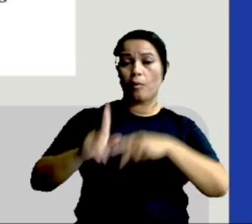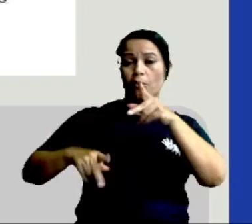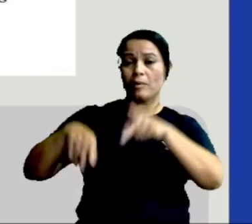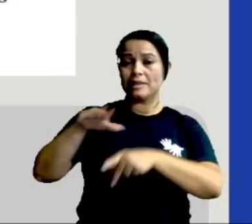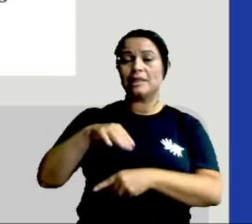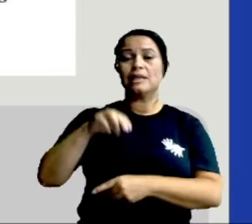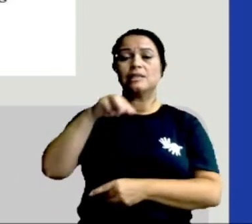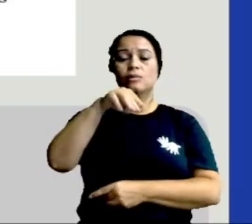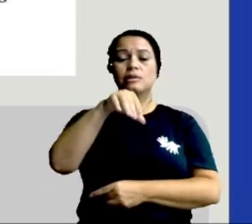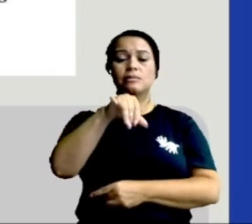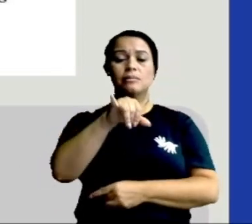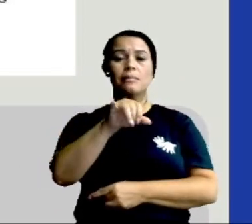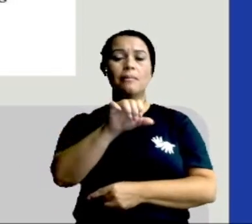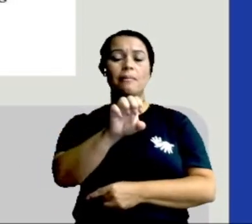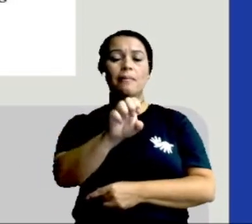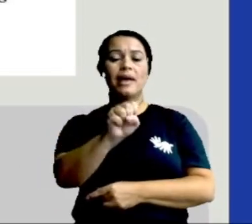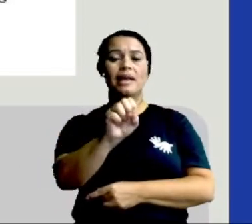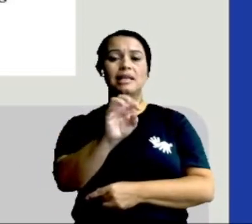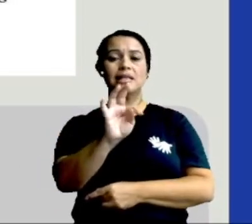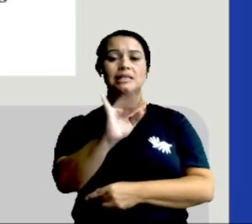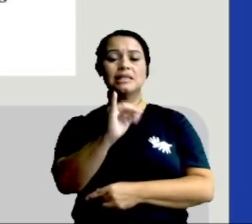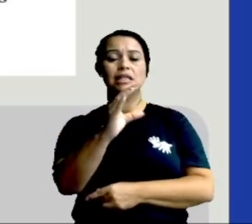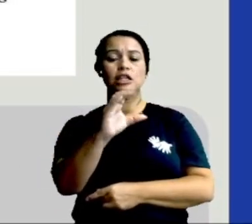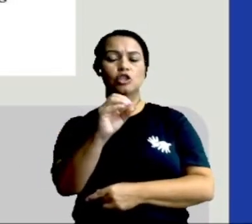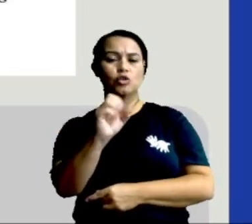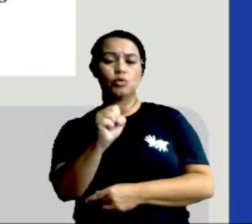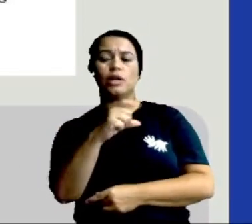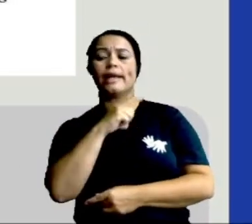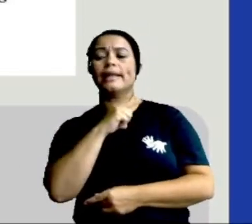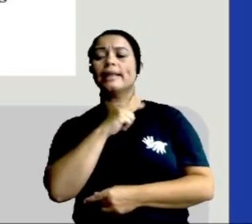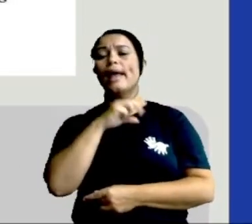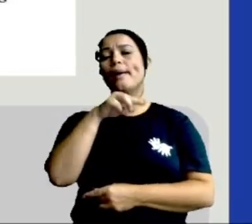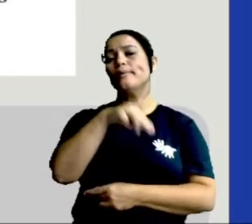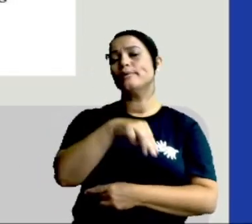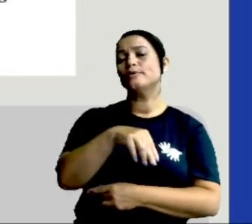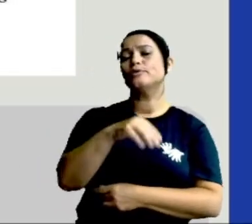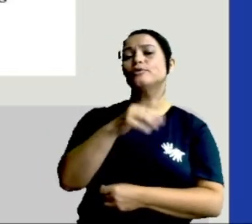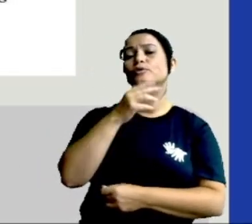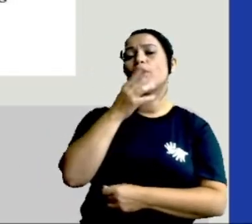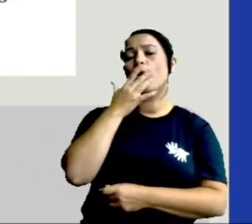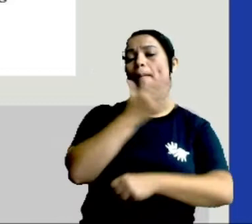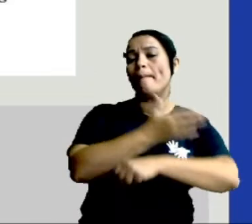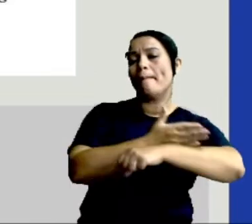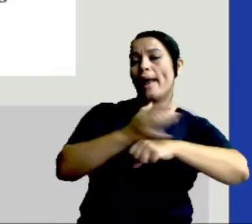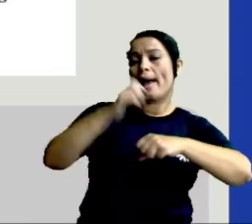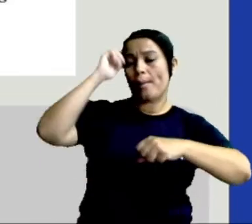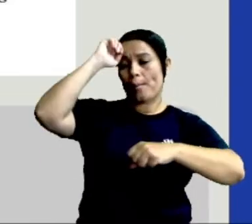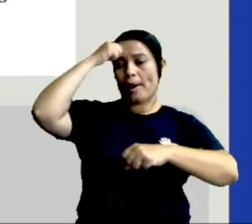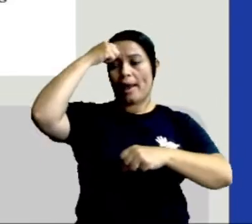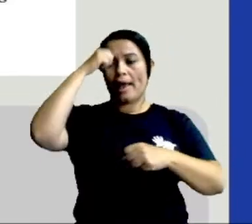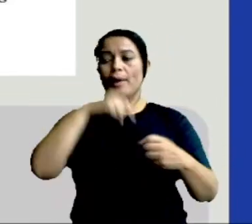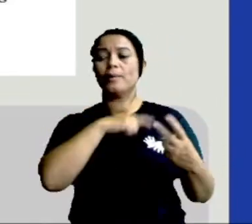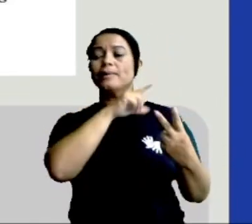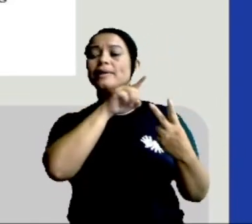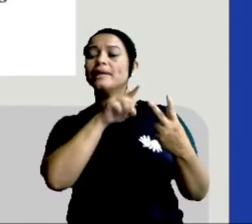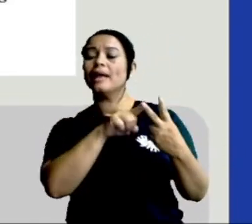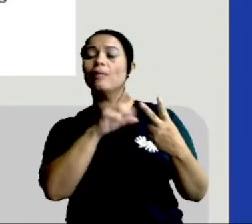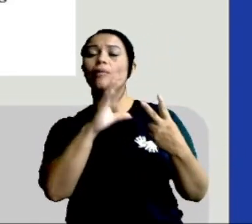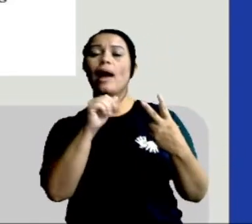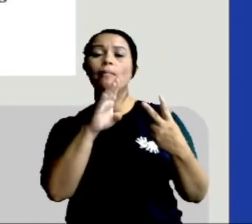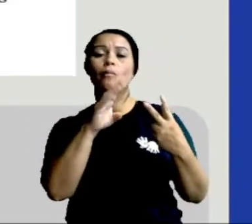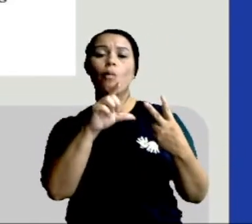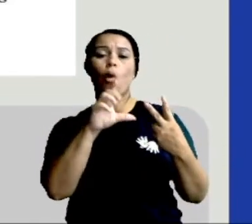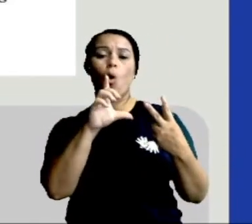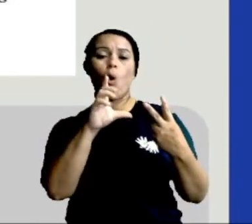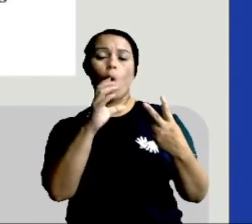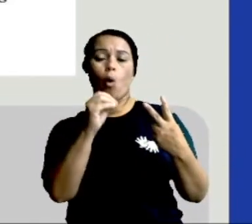os mestiços, tá? Onde temos o mulato, que é a mistura do branco com o negro. Temos o caboclo, que